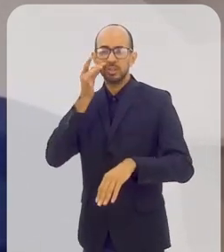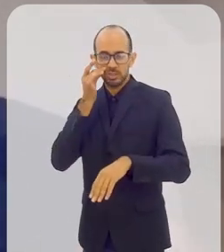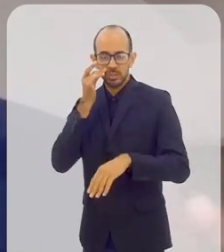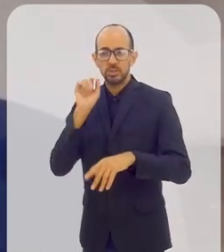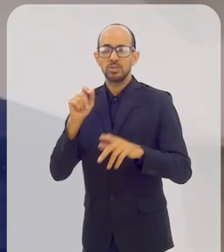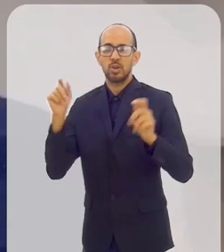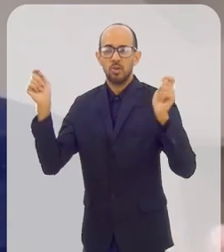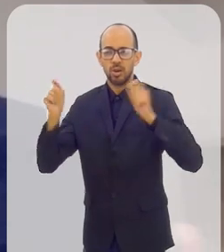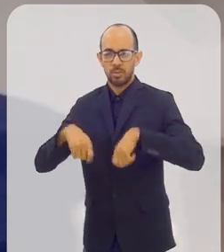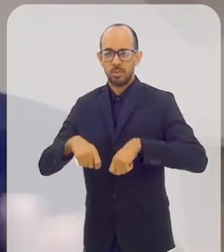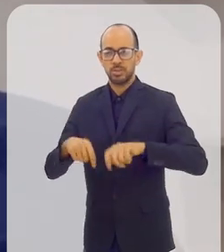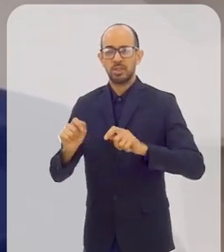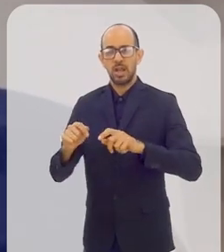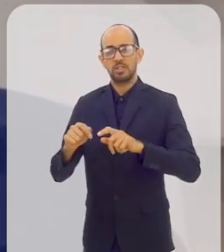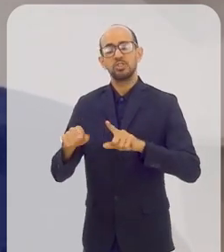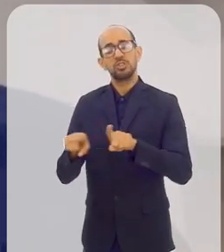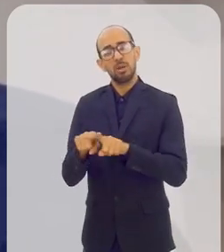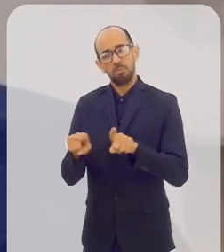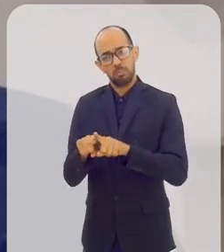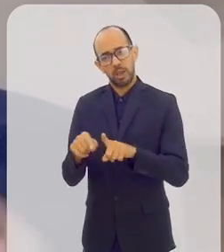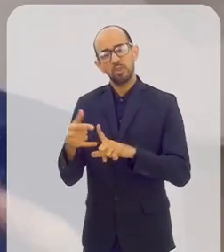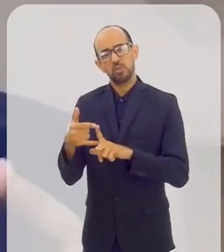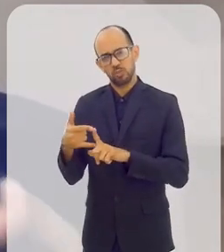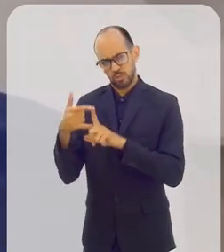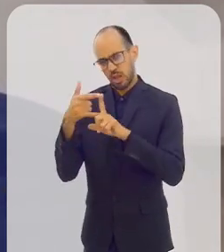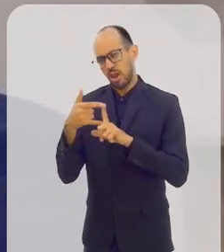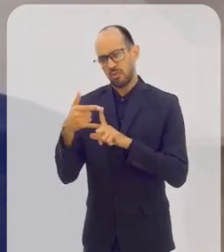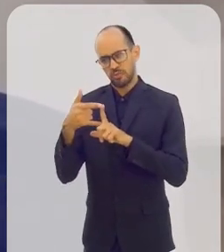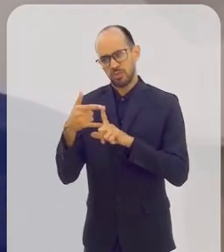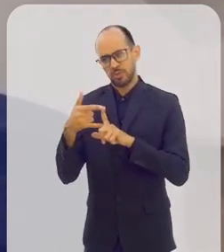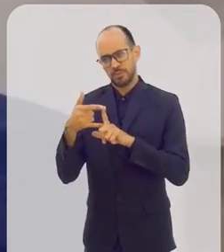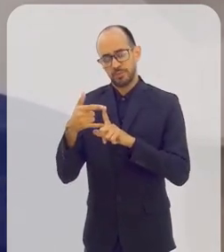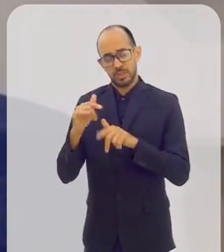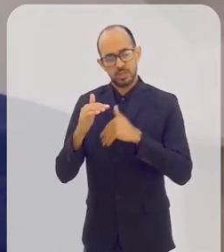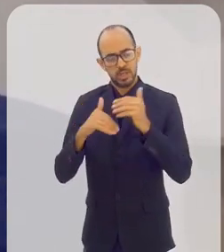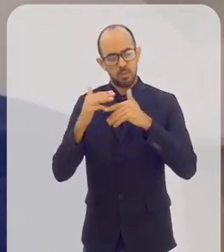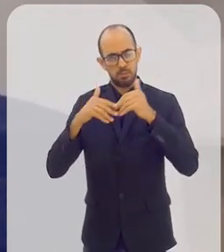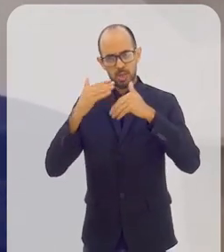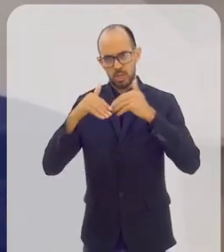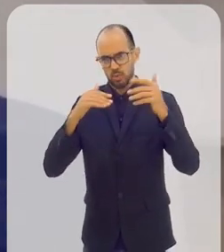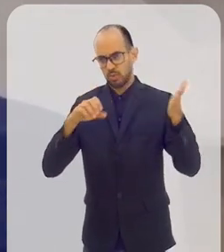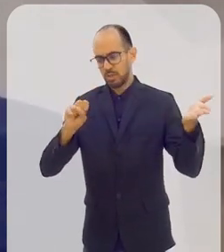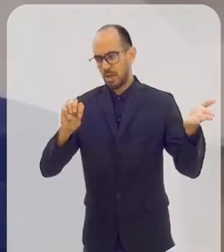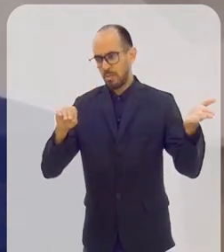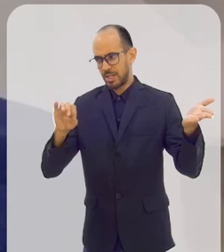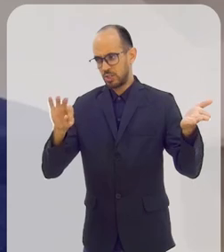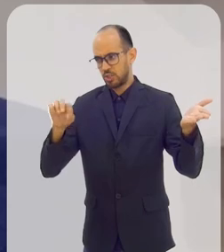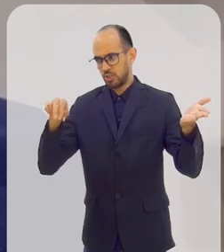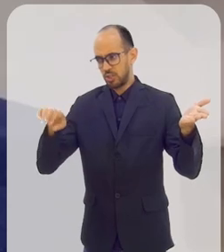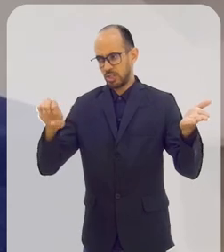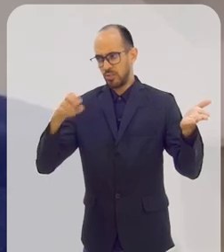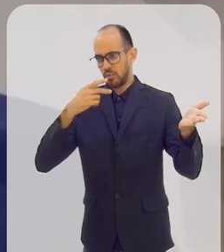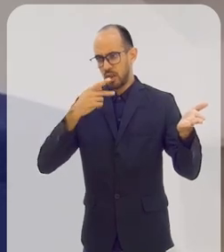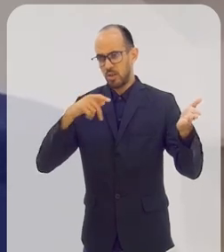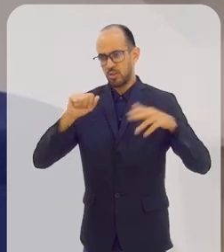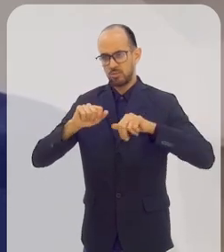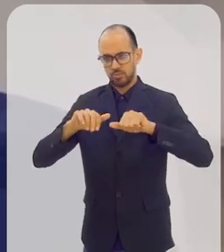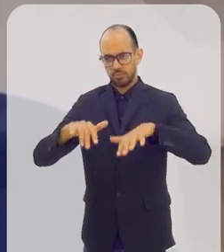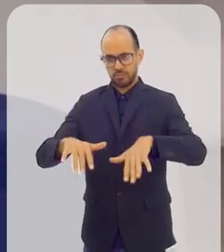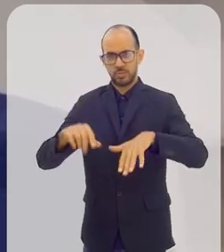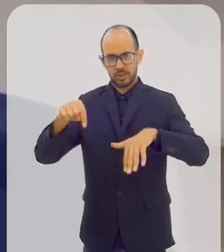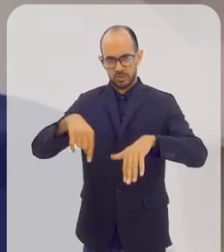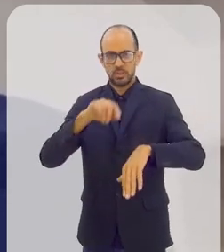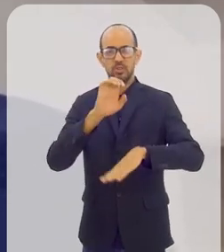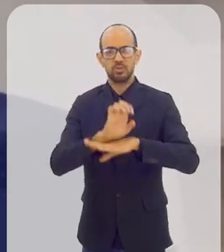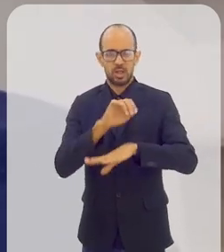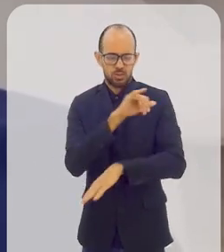ainda com essas possibilidades do digital, né? E esse crescimento que o Sabatini falou durante a pandemia foi muito visível aqui no estado do